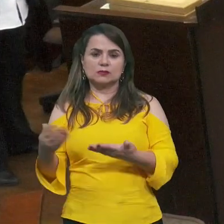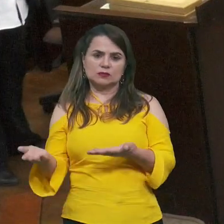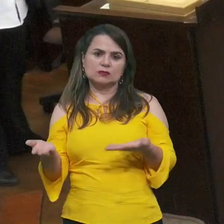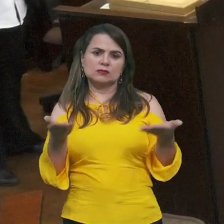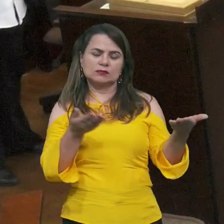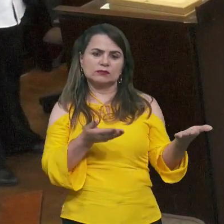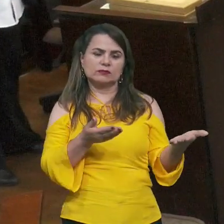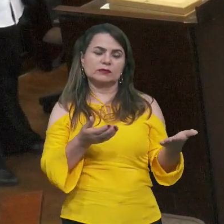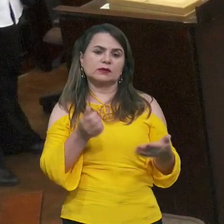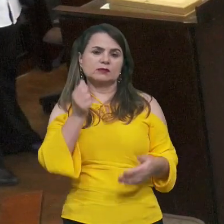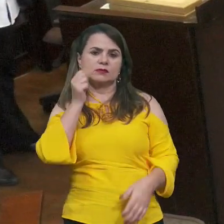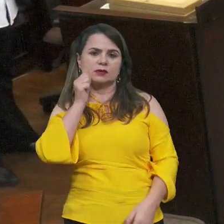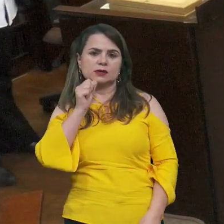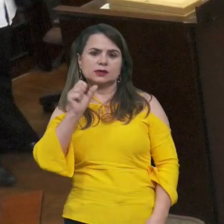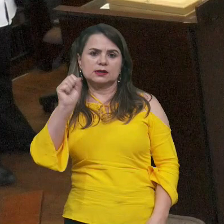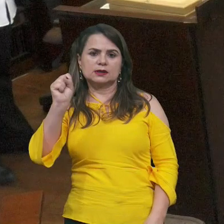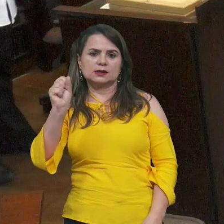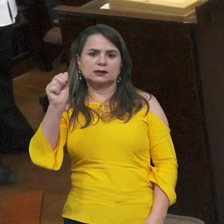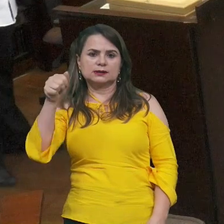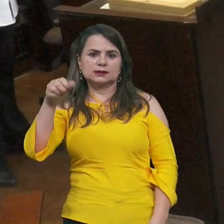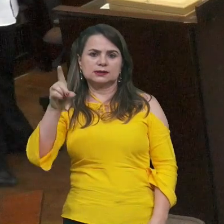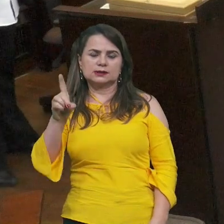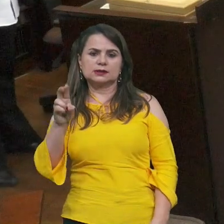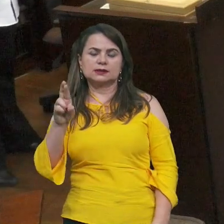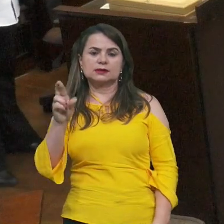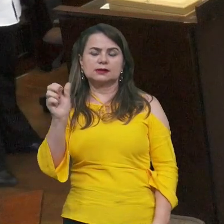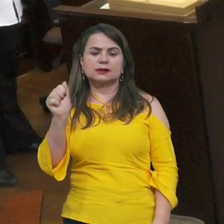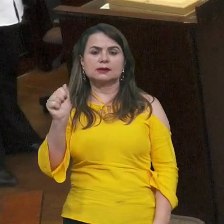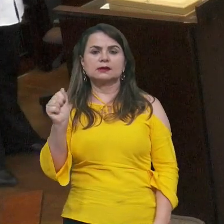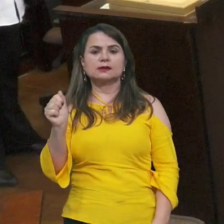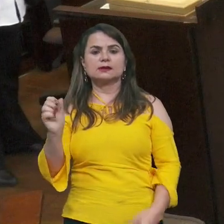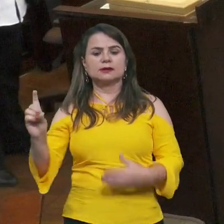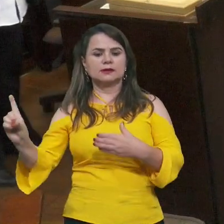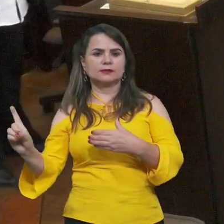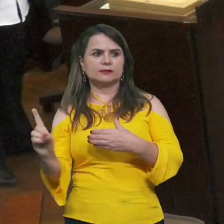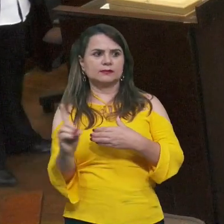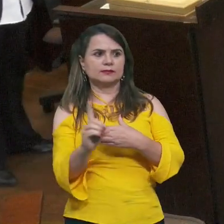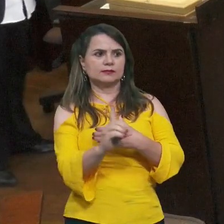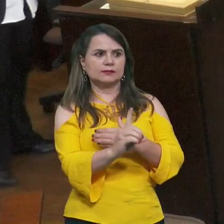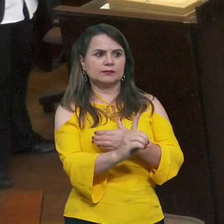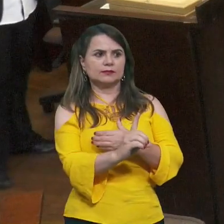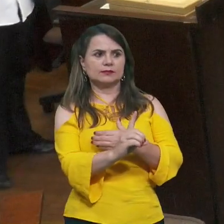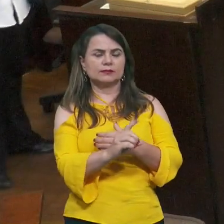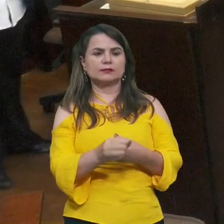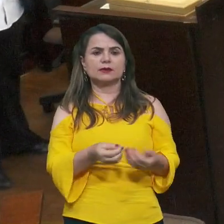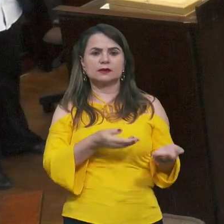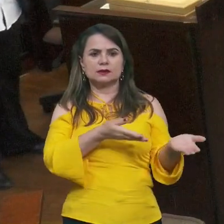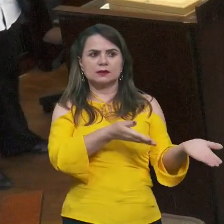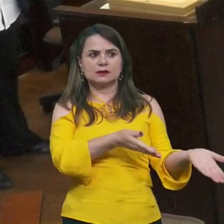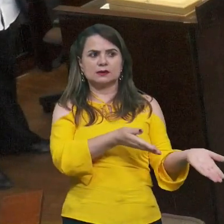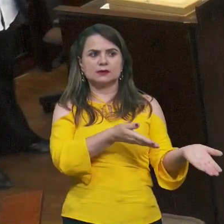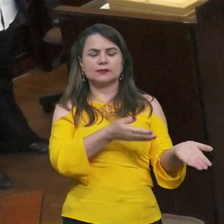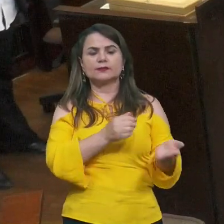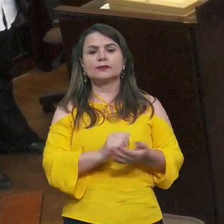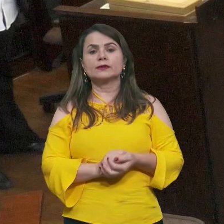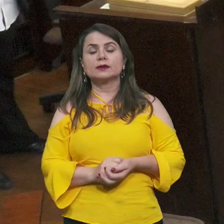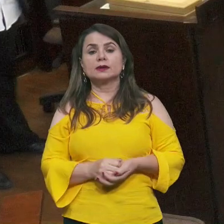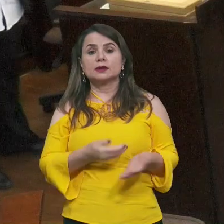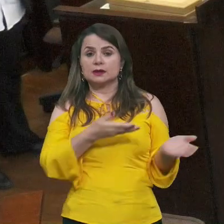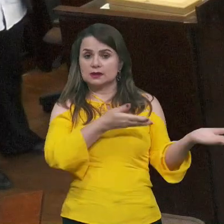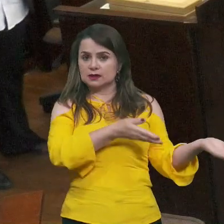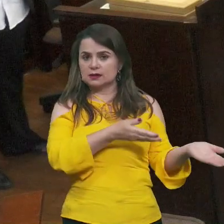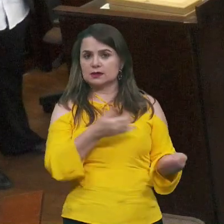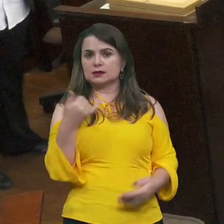Convido a senhora Sandra Mara Luiz Ribeiro para que se dirija ao centro do nosso plenário. Sandra Mara Luiz Ribeiro tem